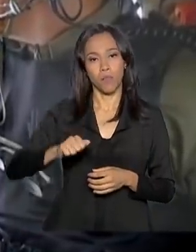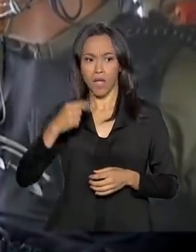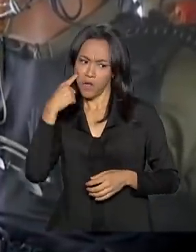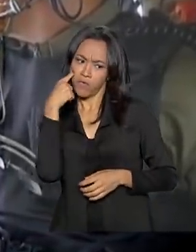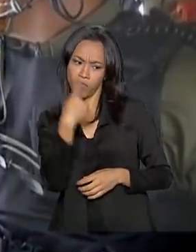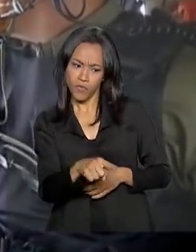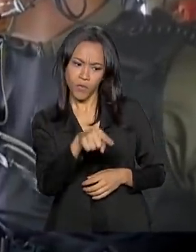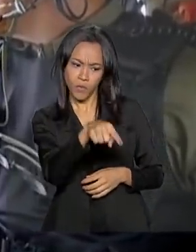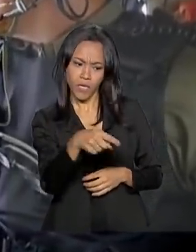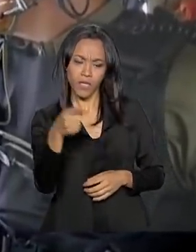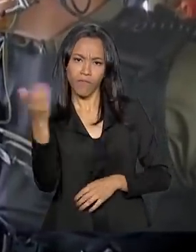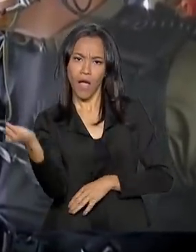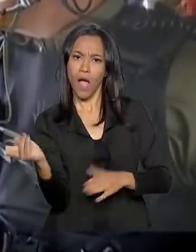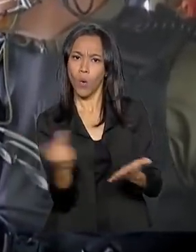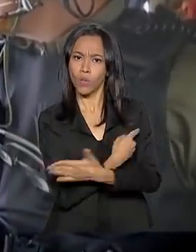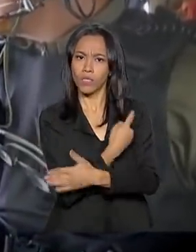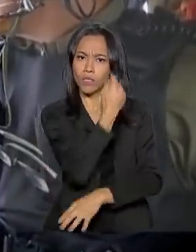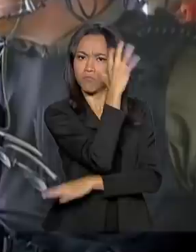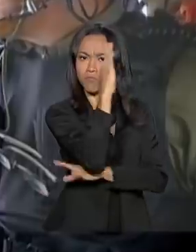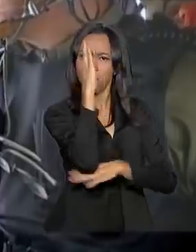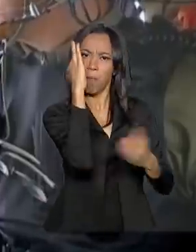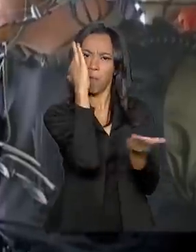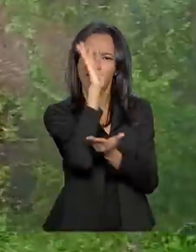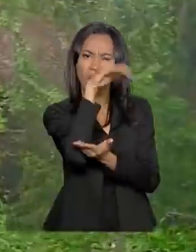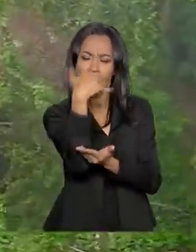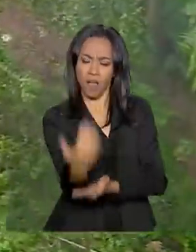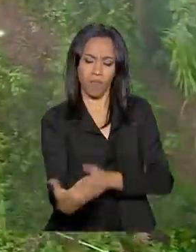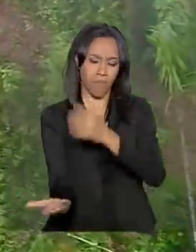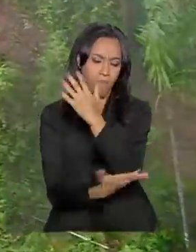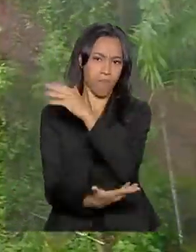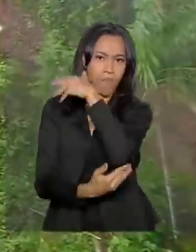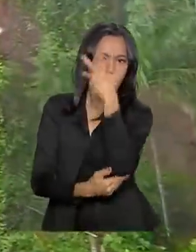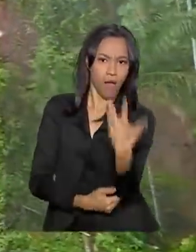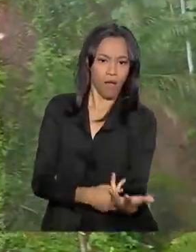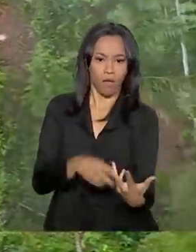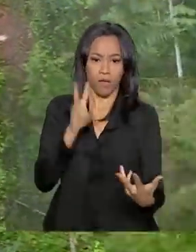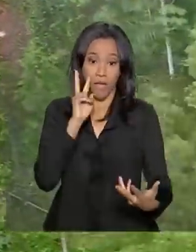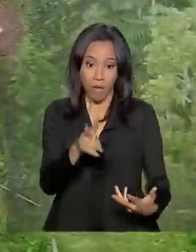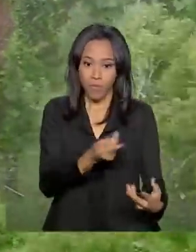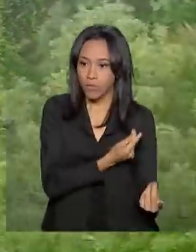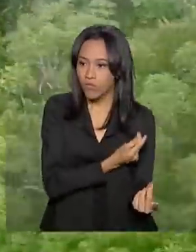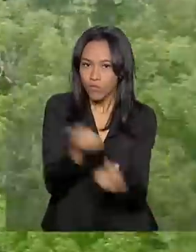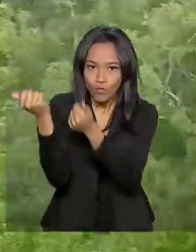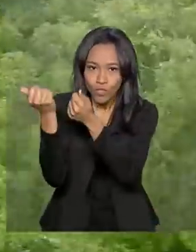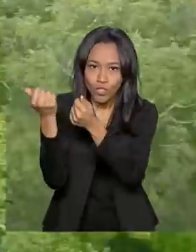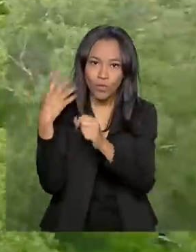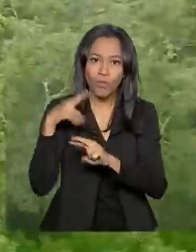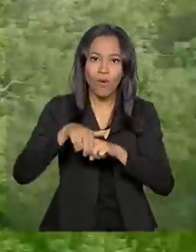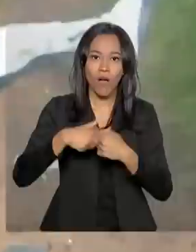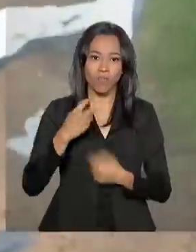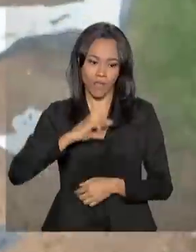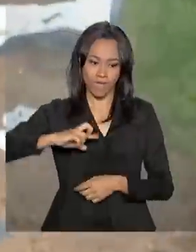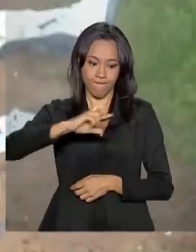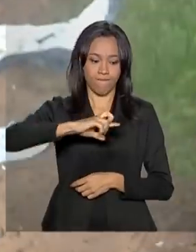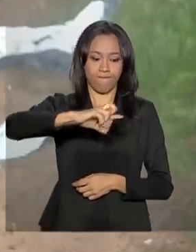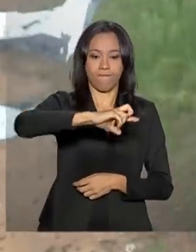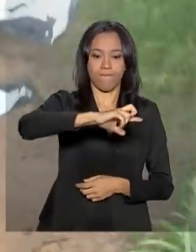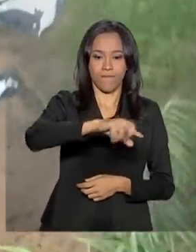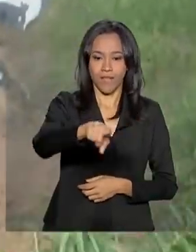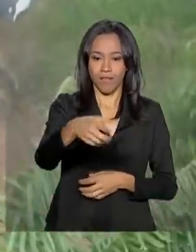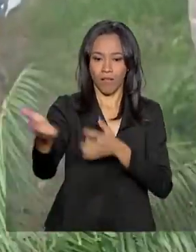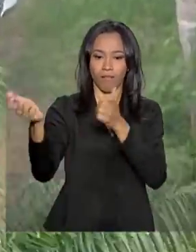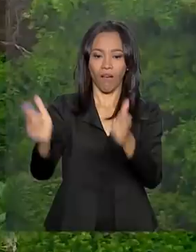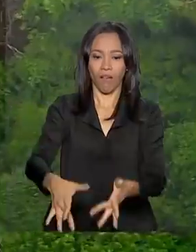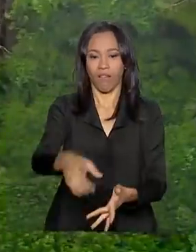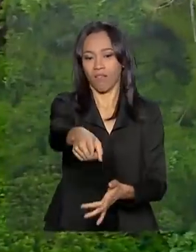onde é realizado o desmatamento ilegal aqui na região. Quem estava no local fugiu por causa da fiscalização. Deixaram para